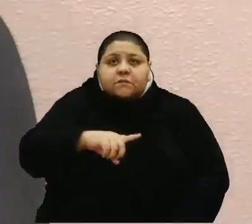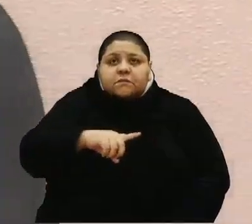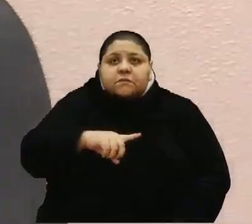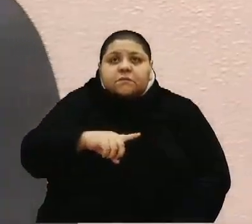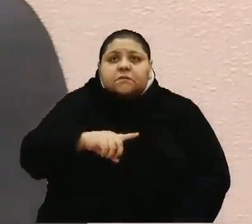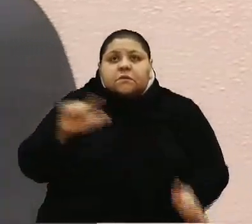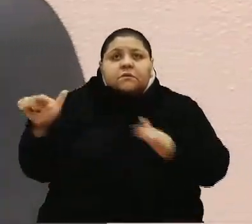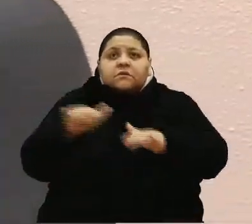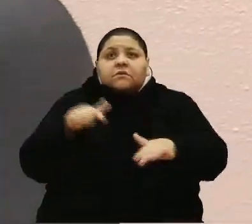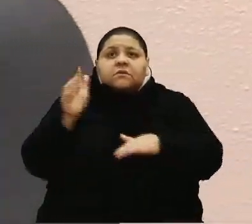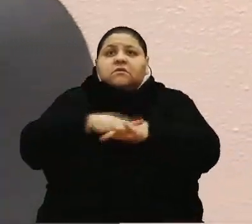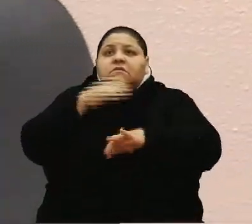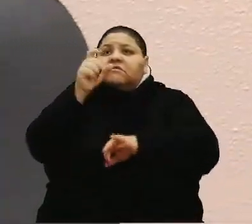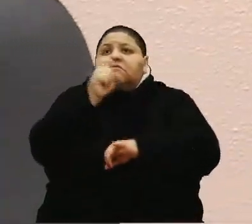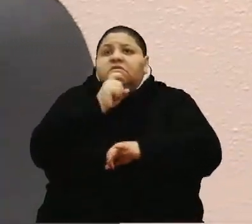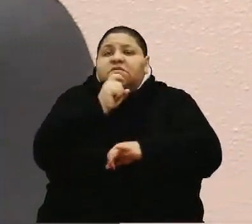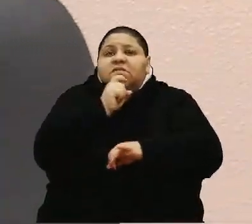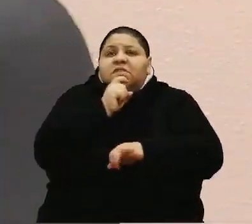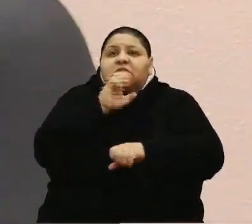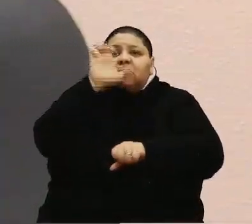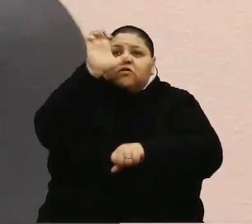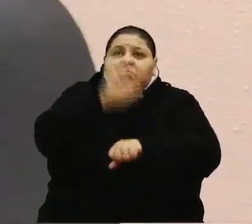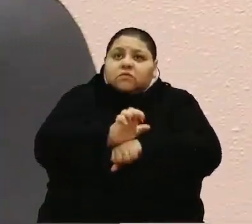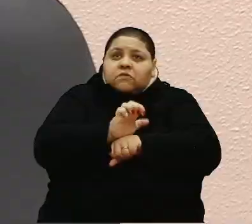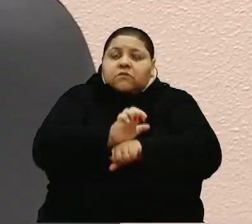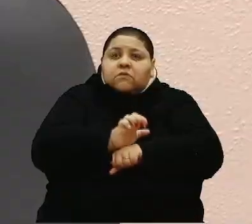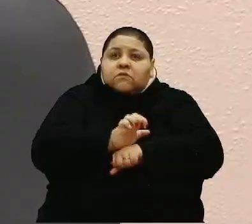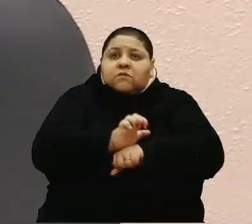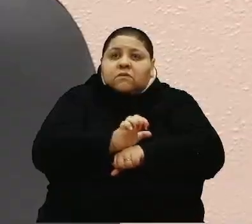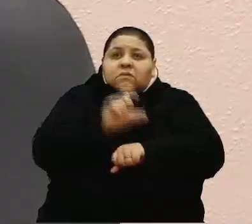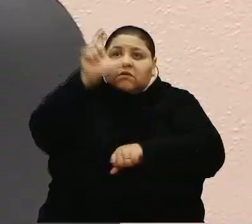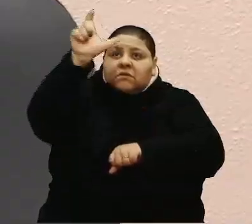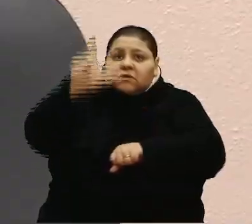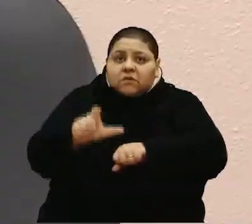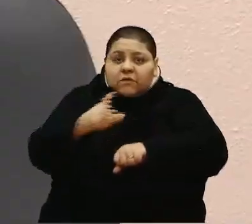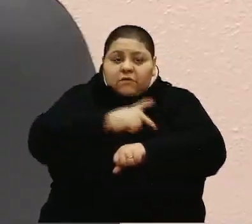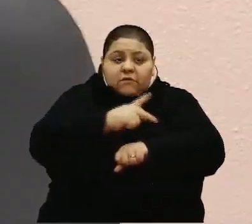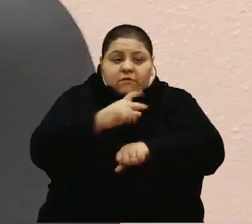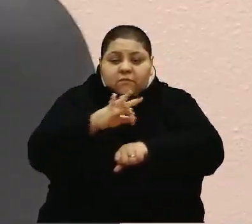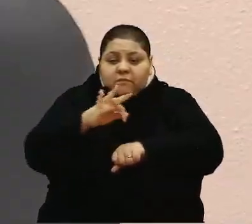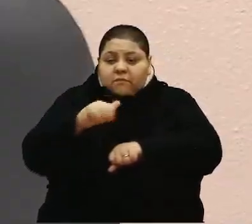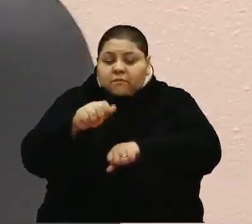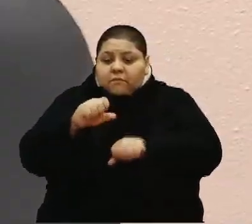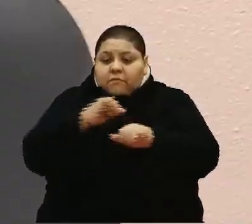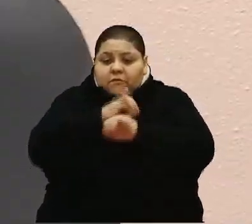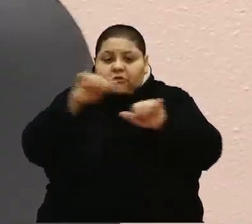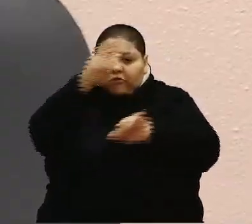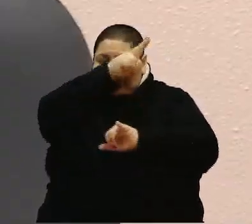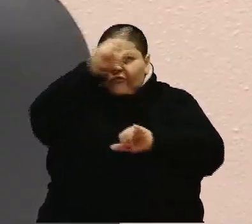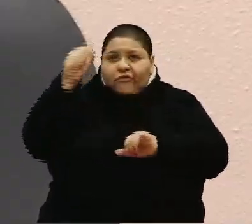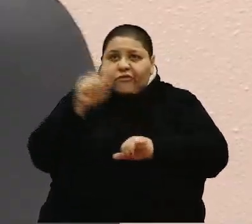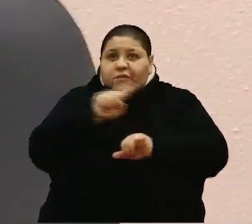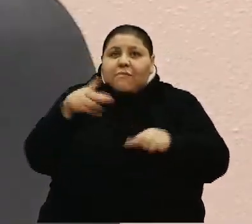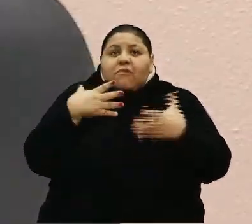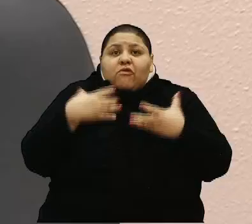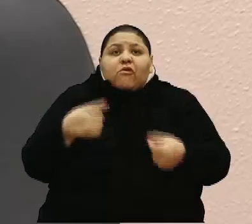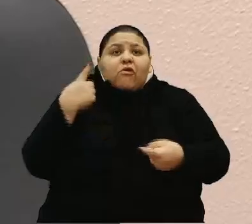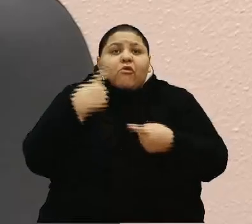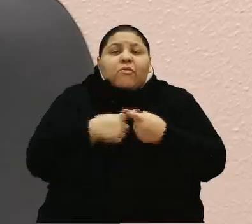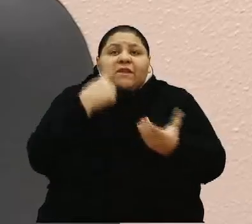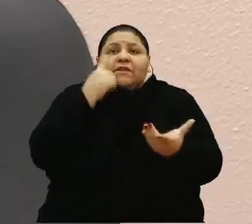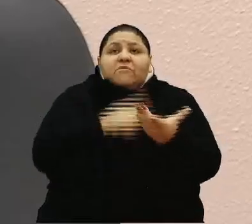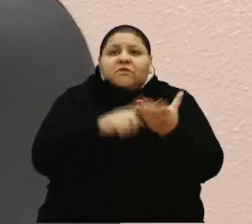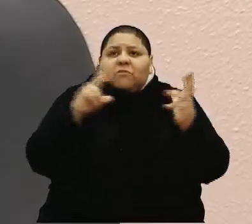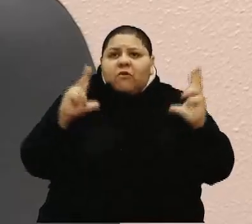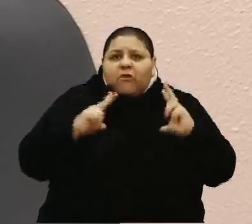das semanas mais frias do estado, o presidente da FAS, divulgado pela prefeitura, não assume porque ele tem compromissos